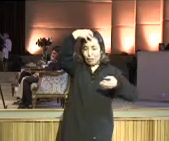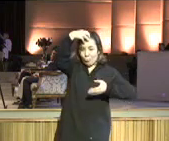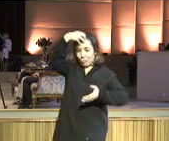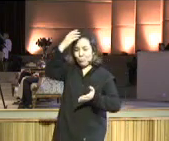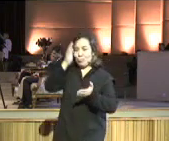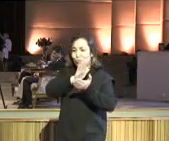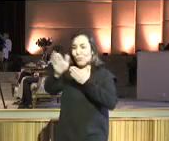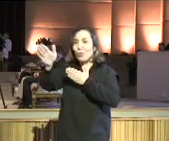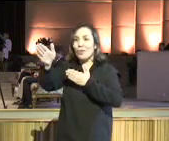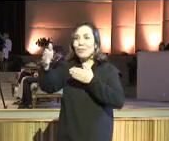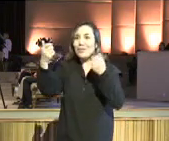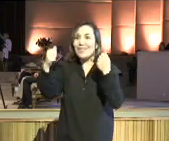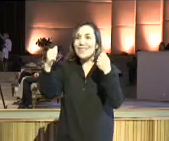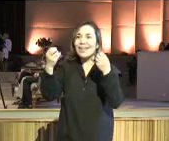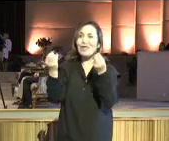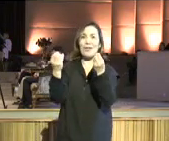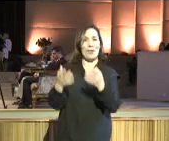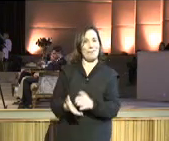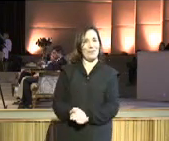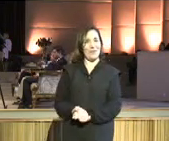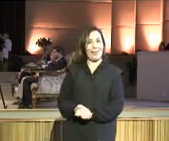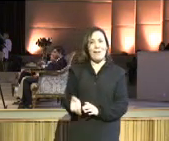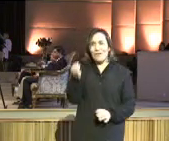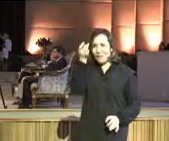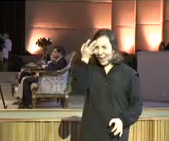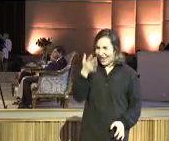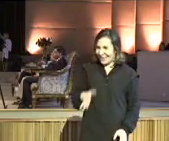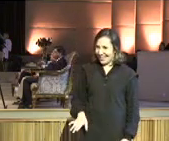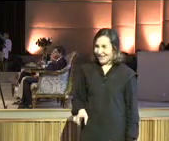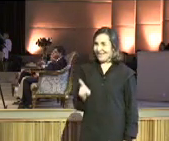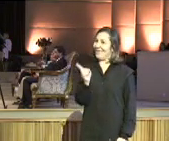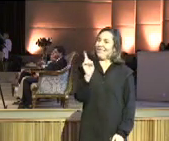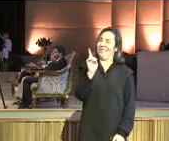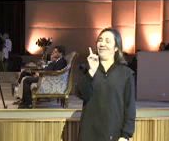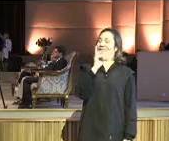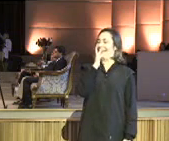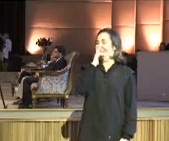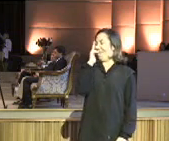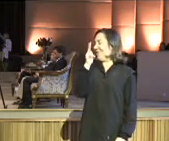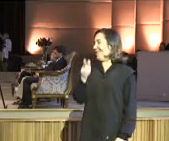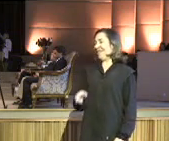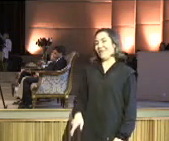Não deve ter sido muito fácil escrever esse salmo.